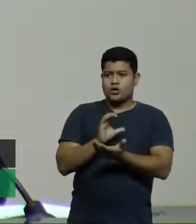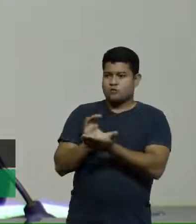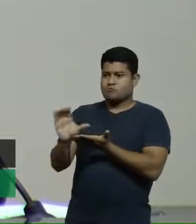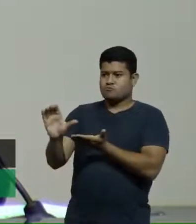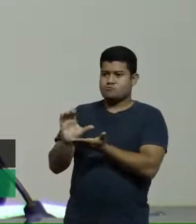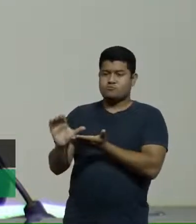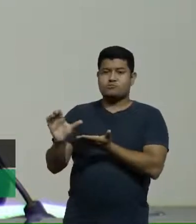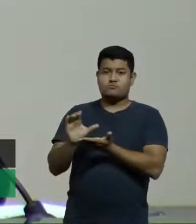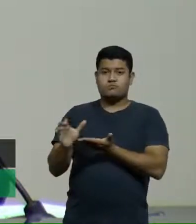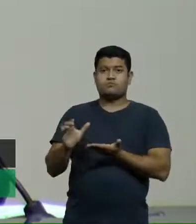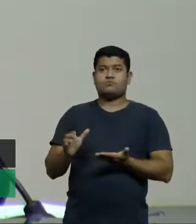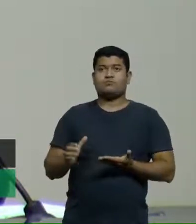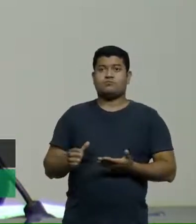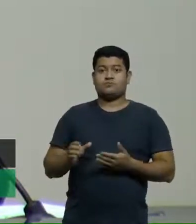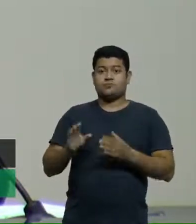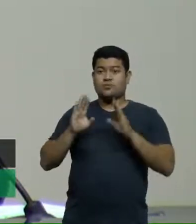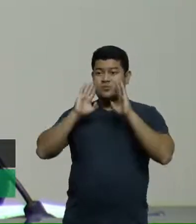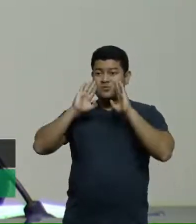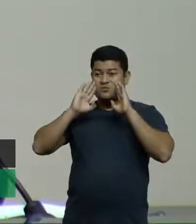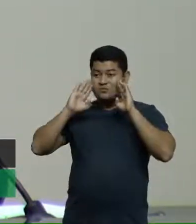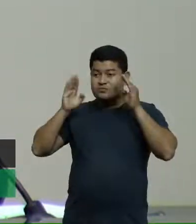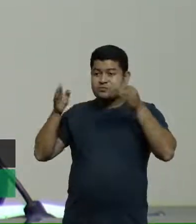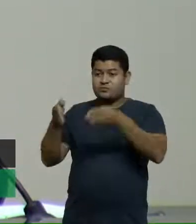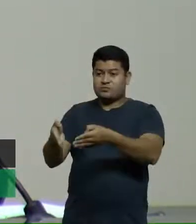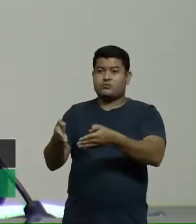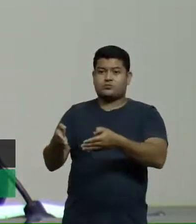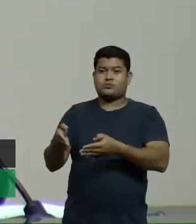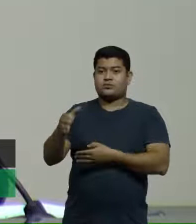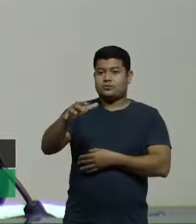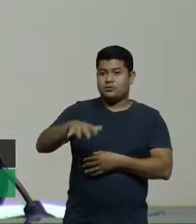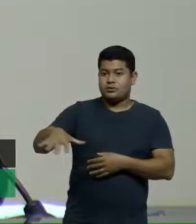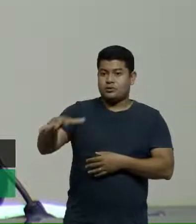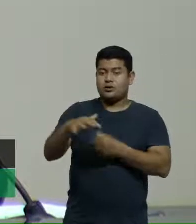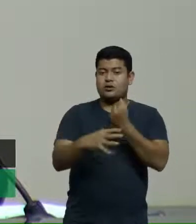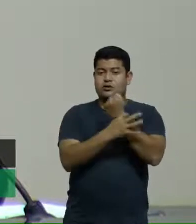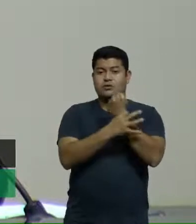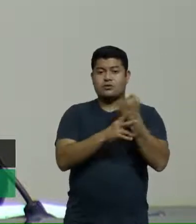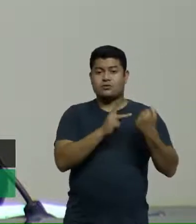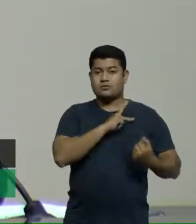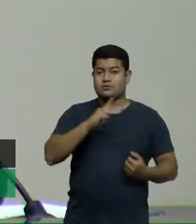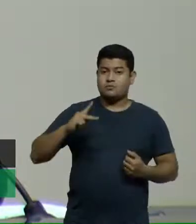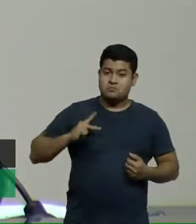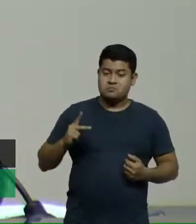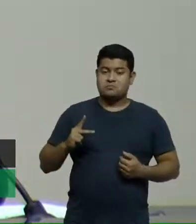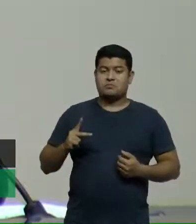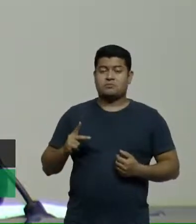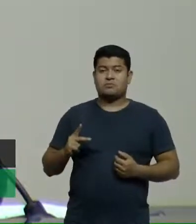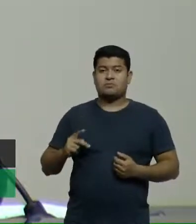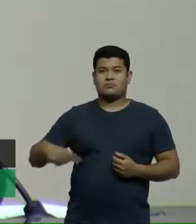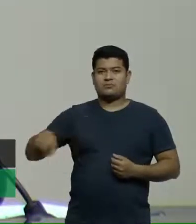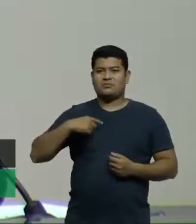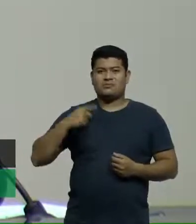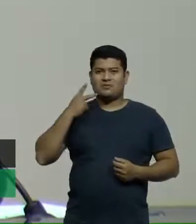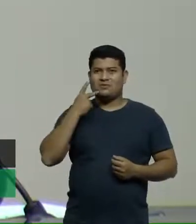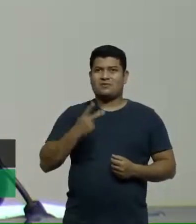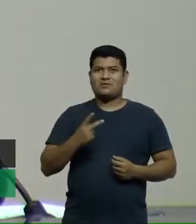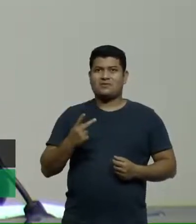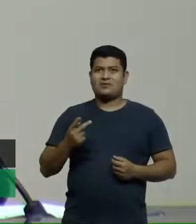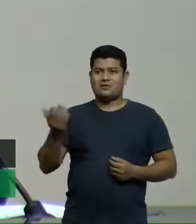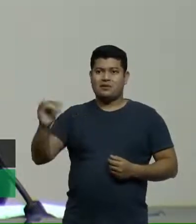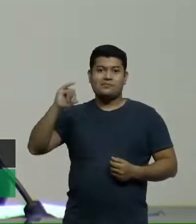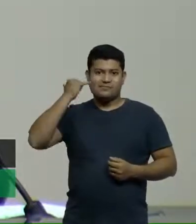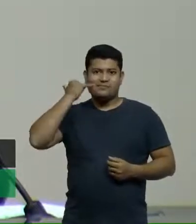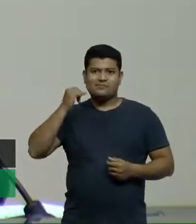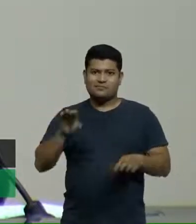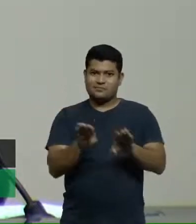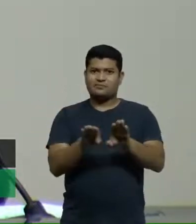de recursos específicos para a segurança pública. E, como a gente diz, deputado Gessé, temos